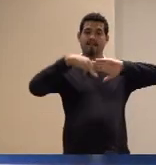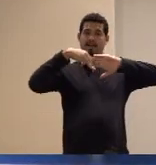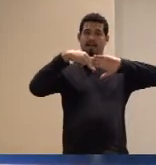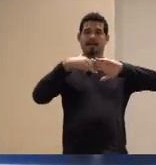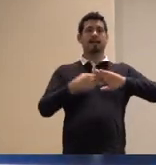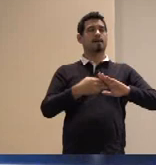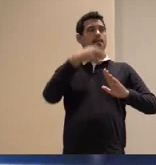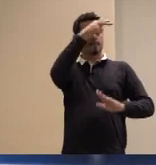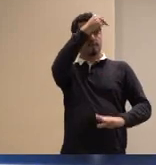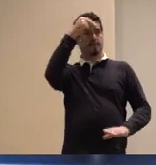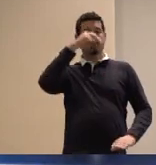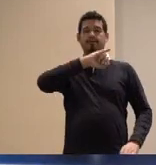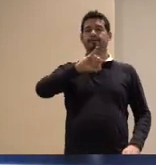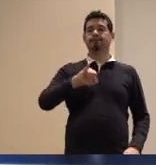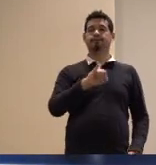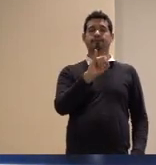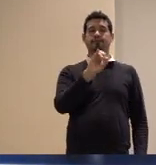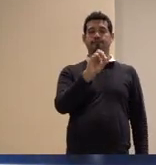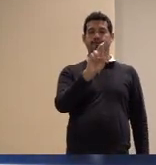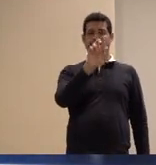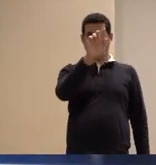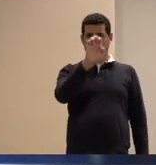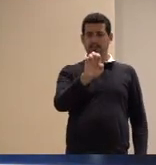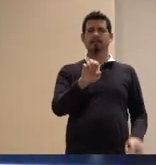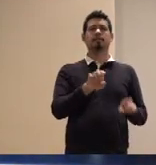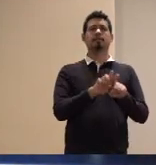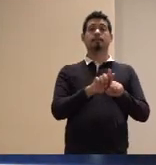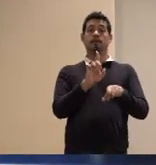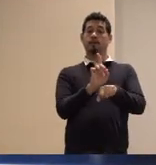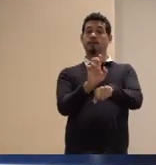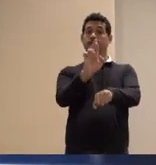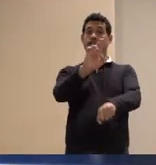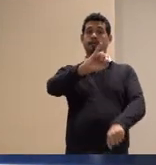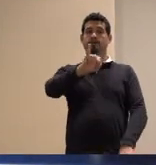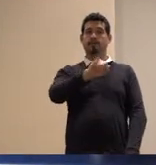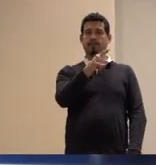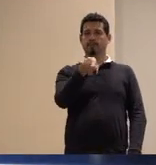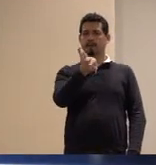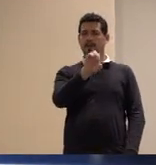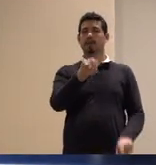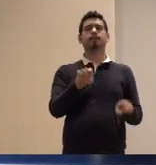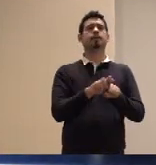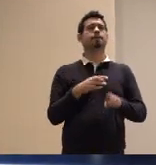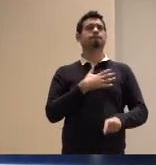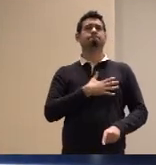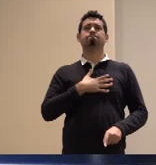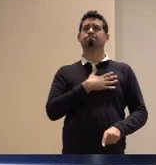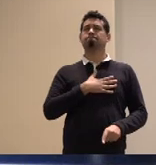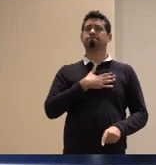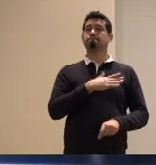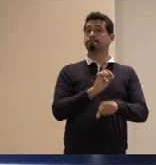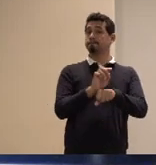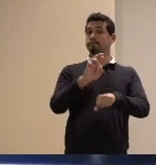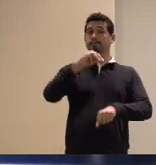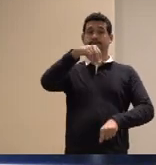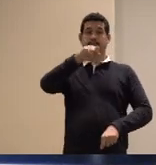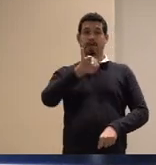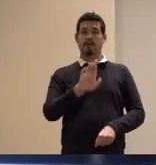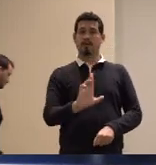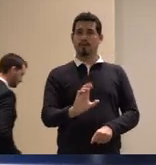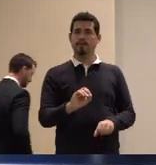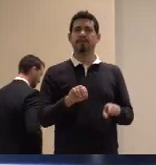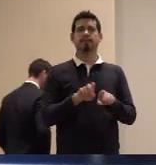Jorge, cumprimentar o promotor de justiça, doutor João, cumprimentar o doutor Mauro,